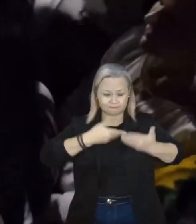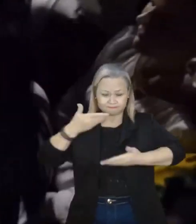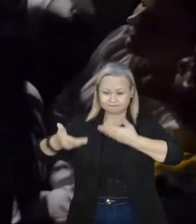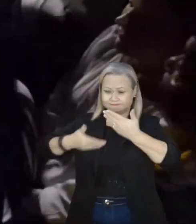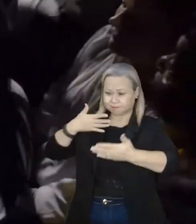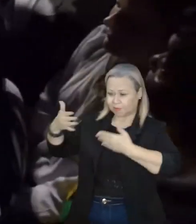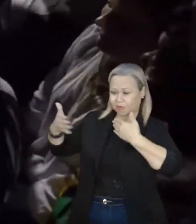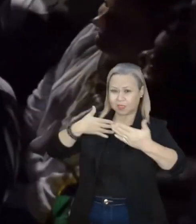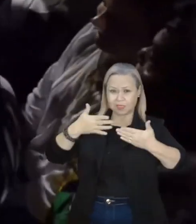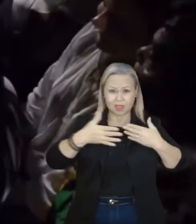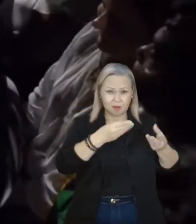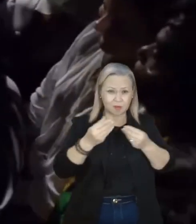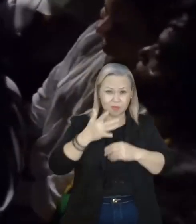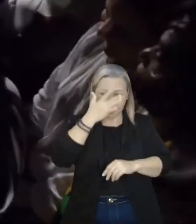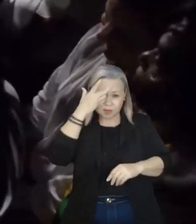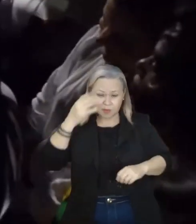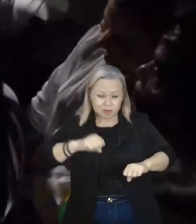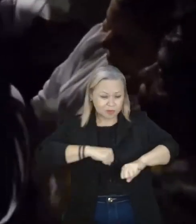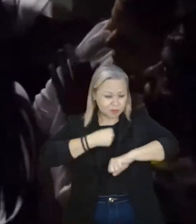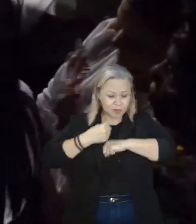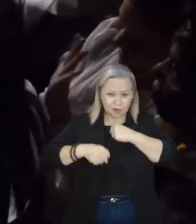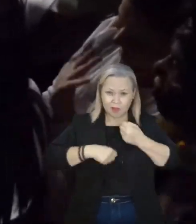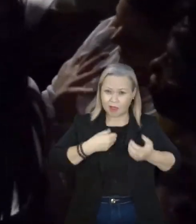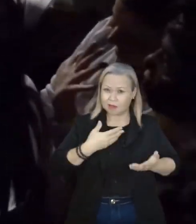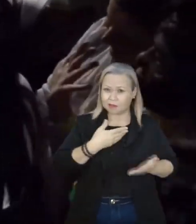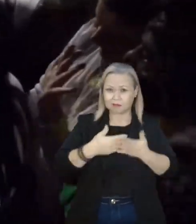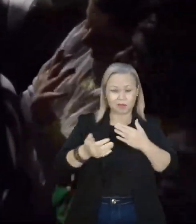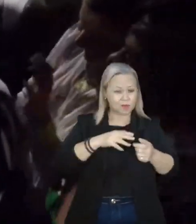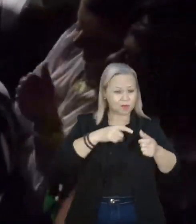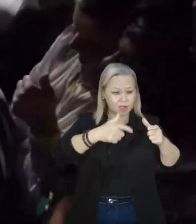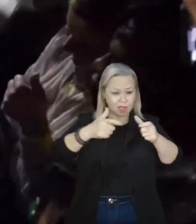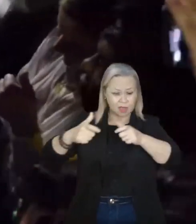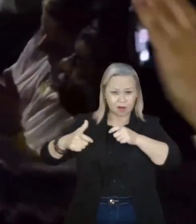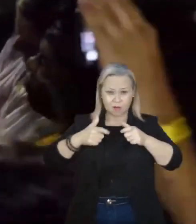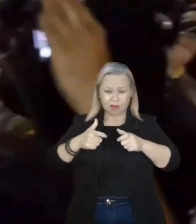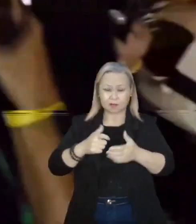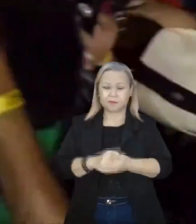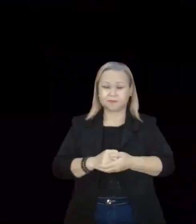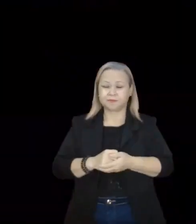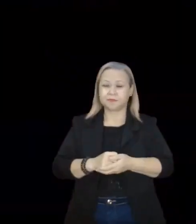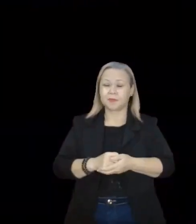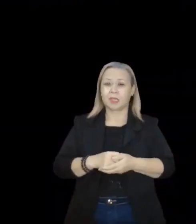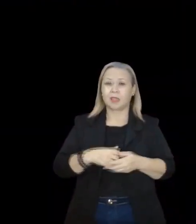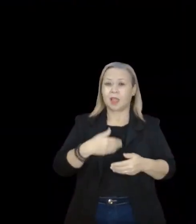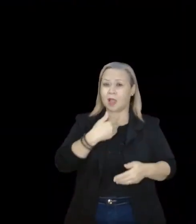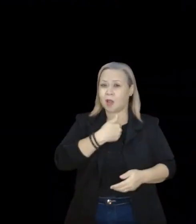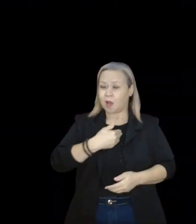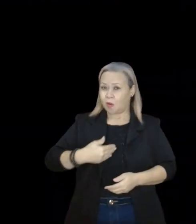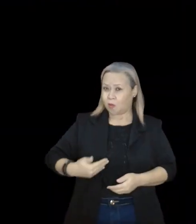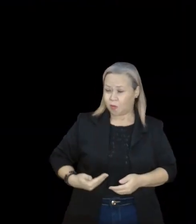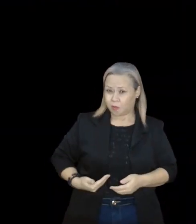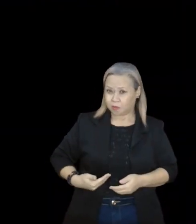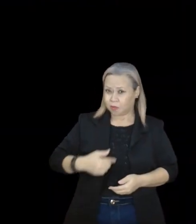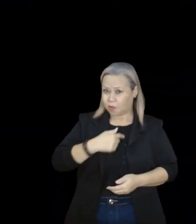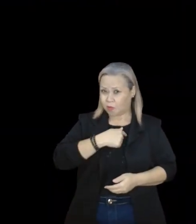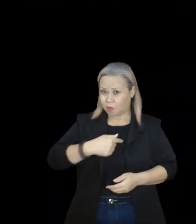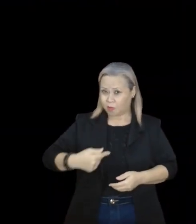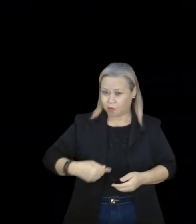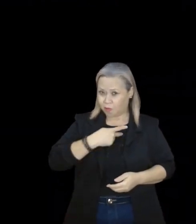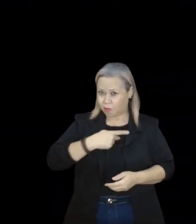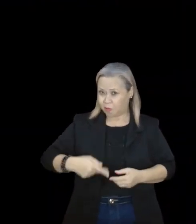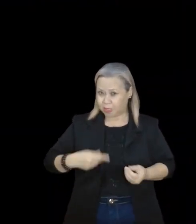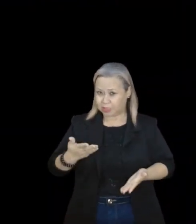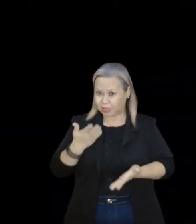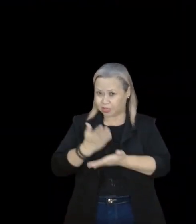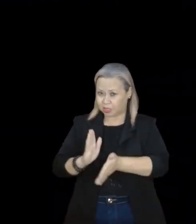com raiva. Em qualquer lugar do mundo, o presidente derrotado já teria ligado para mim reconhecendo a